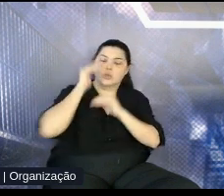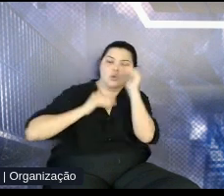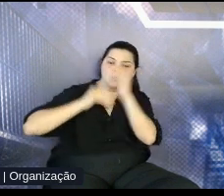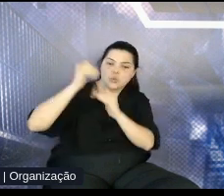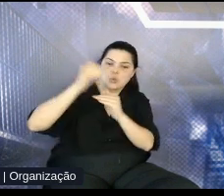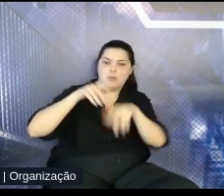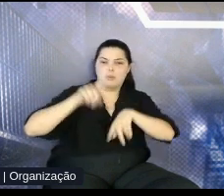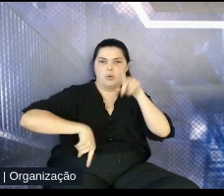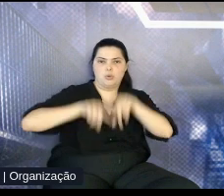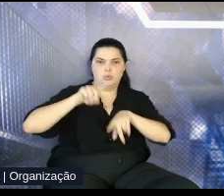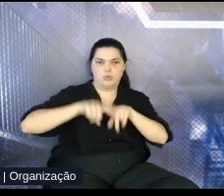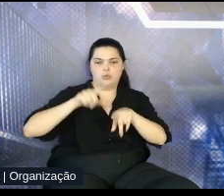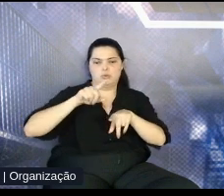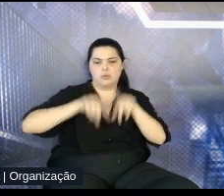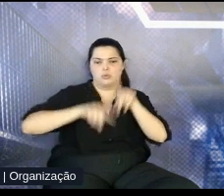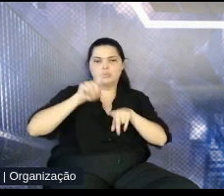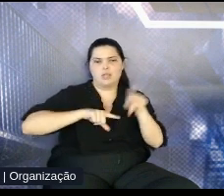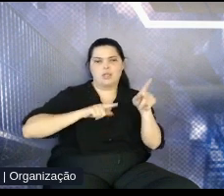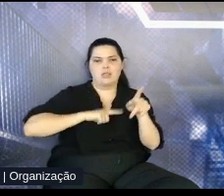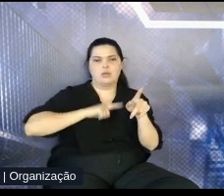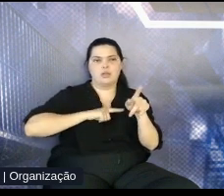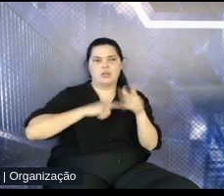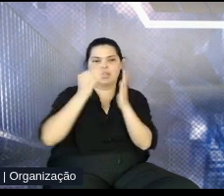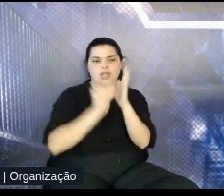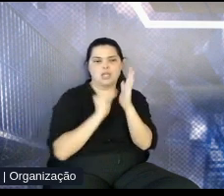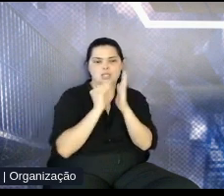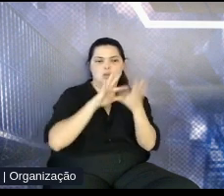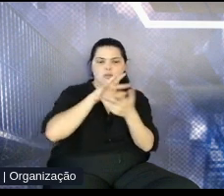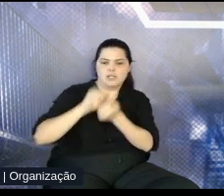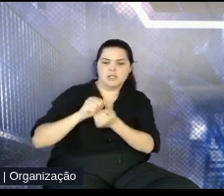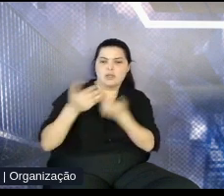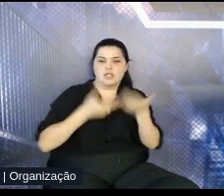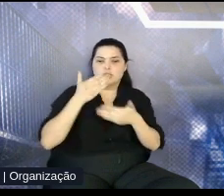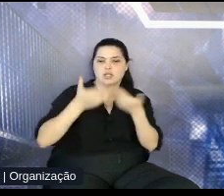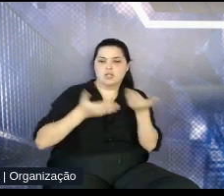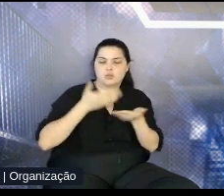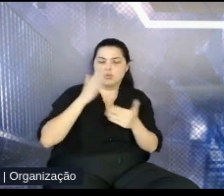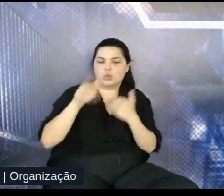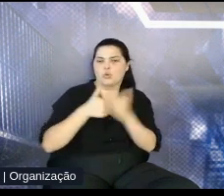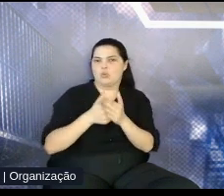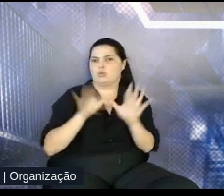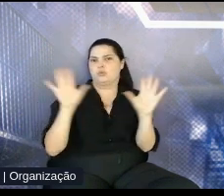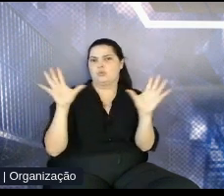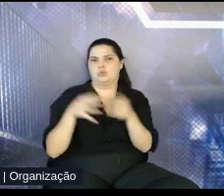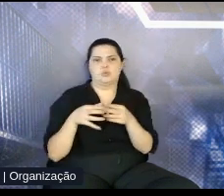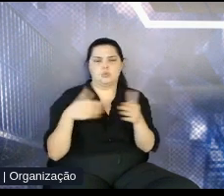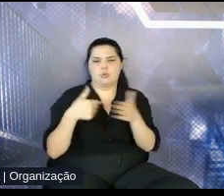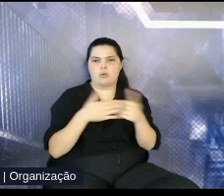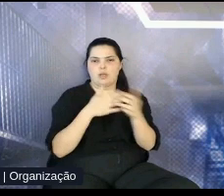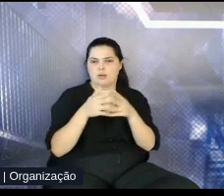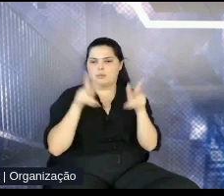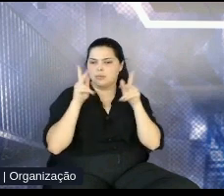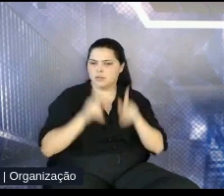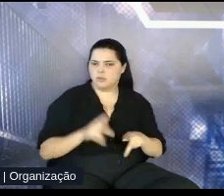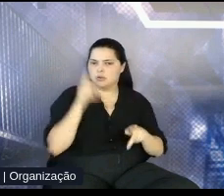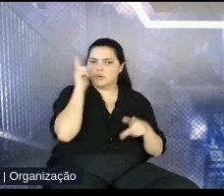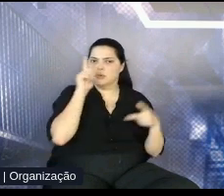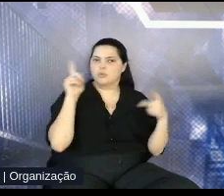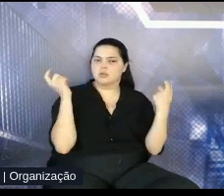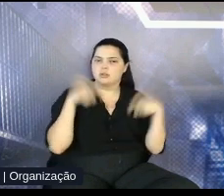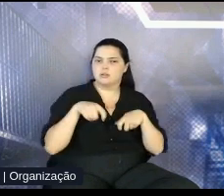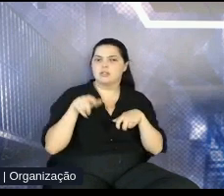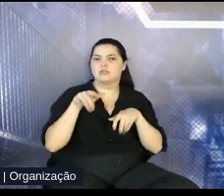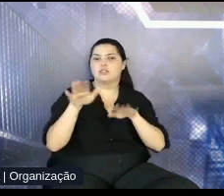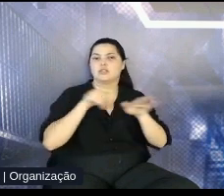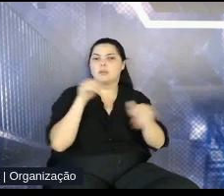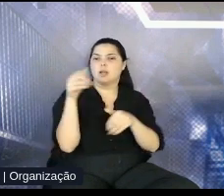produto ele tem um design universal. Ele vai estar atendendo a todas as pessoas e você vai estar possibilitando que todos os seus possíveis clientes, seus possíveis